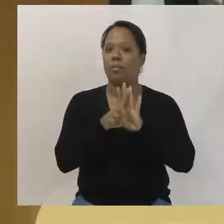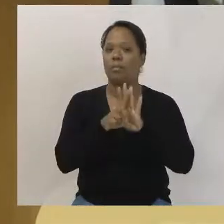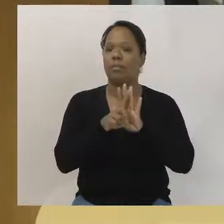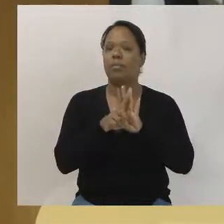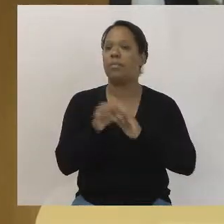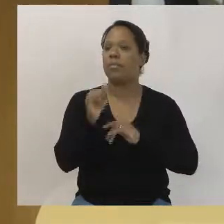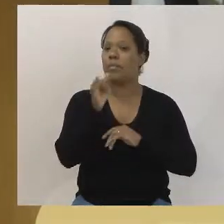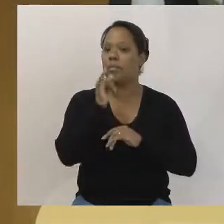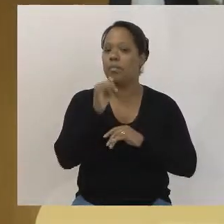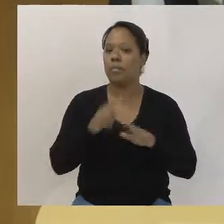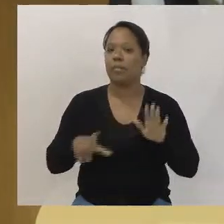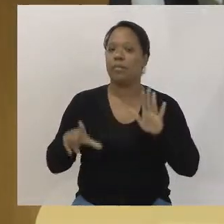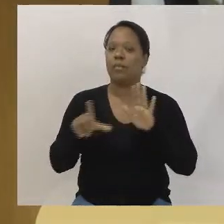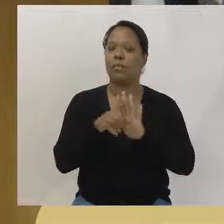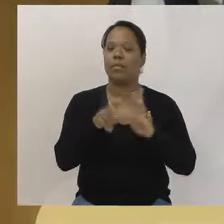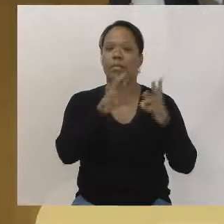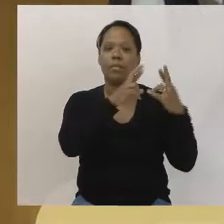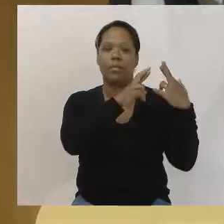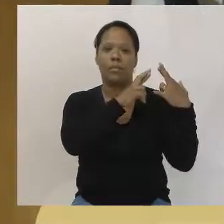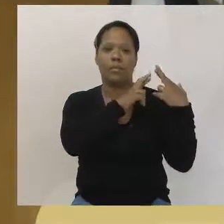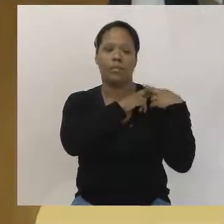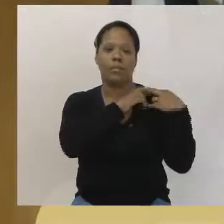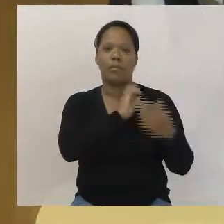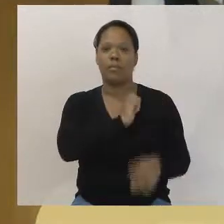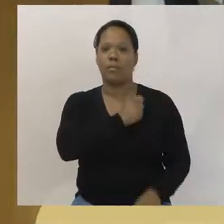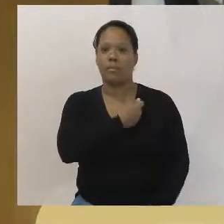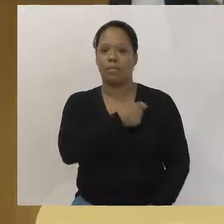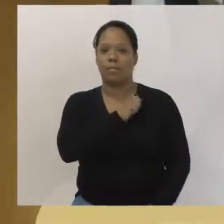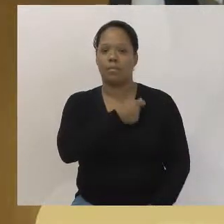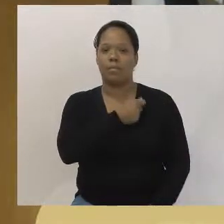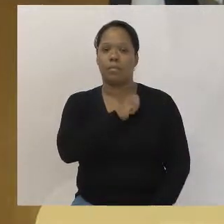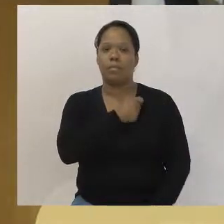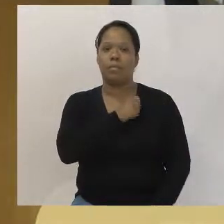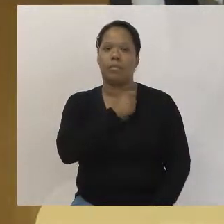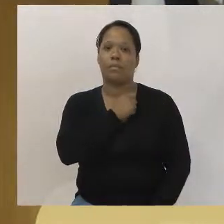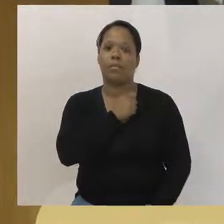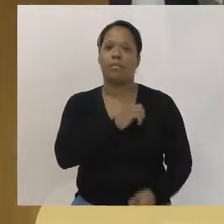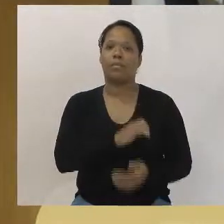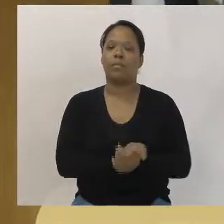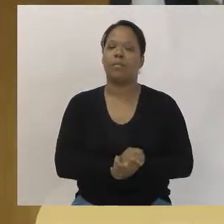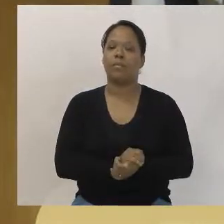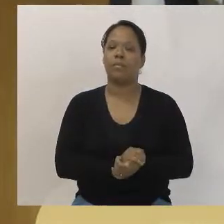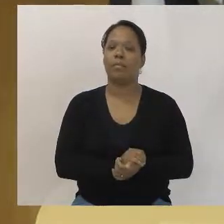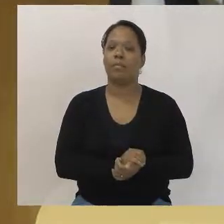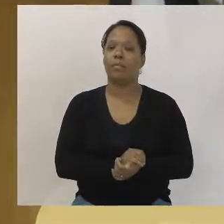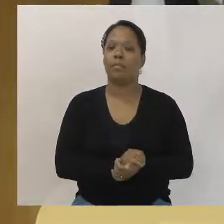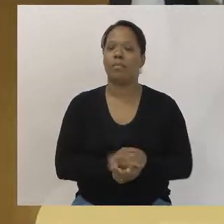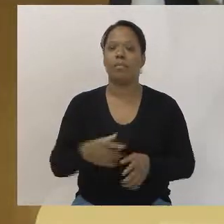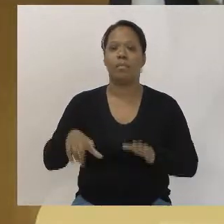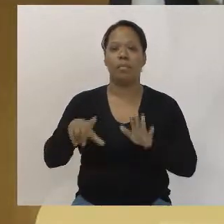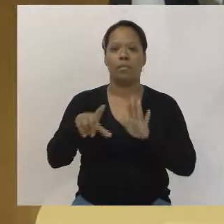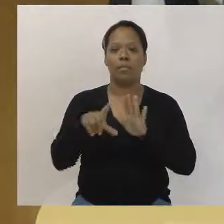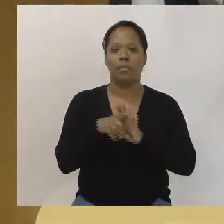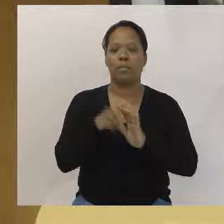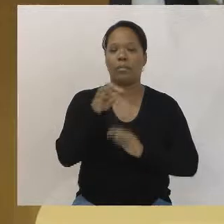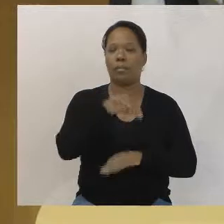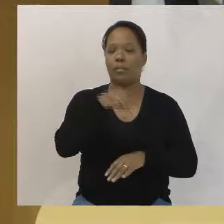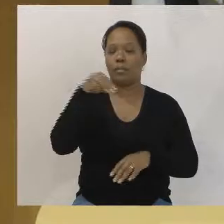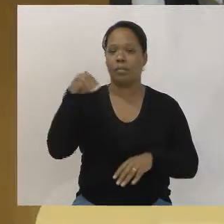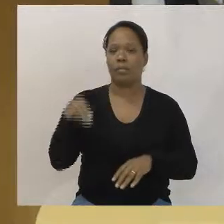exemplo a lei de responsabilidade fiscal tal portaria do tesouro nacional a lei orgânica do município